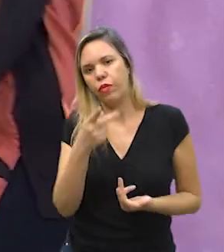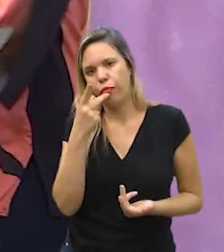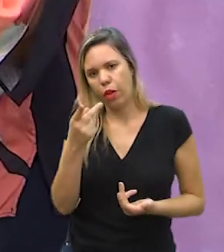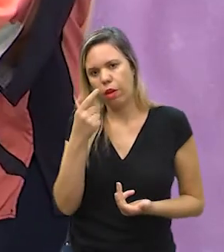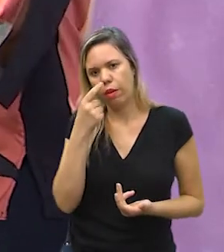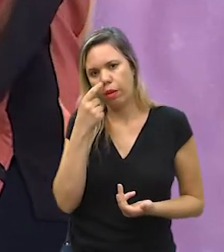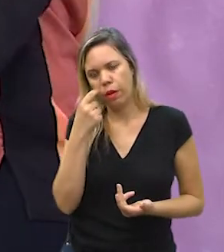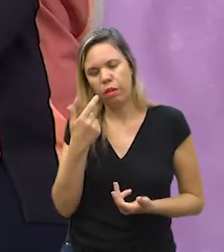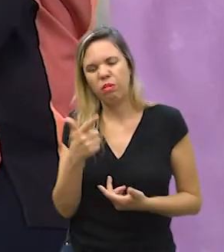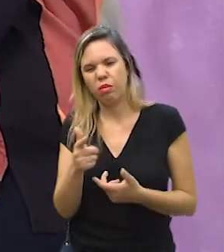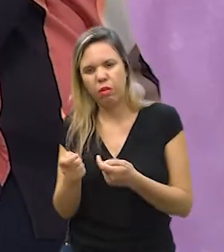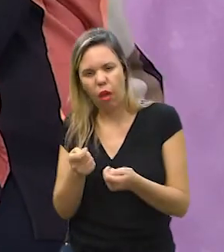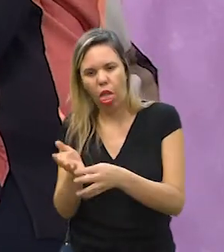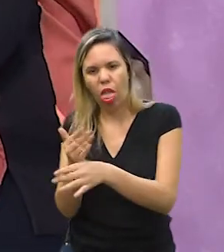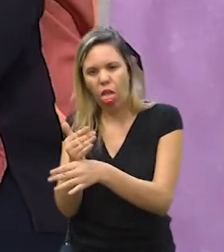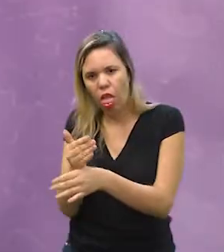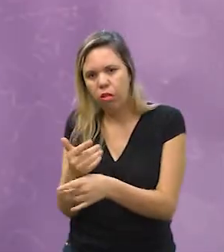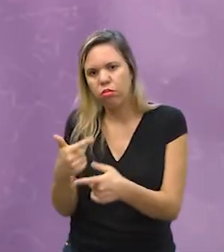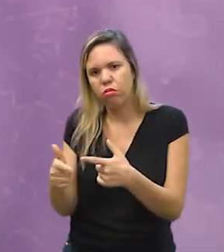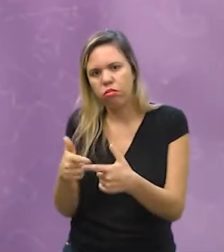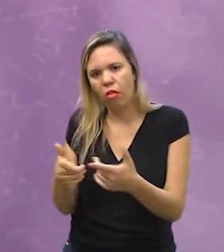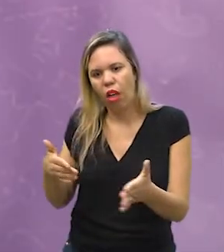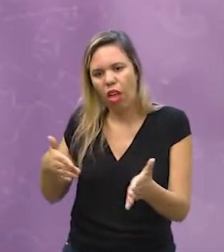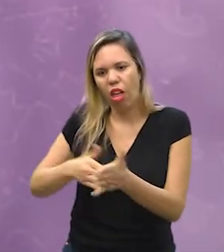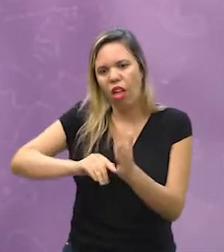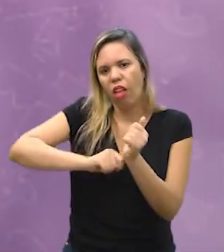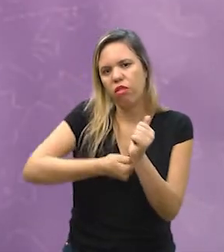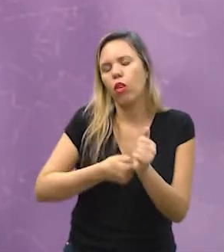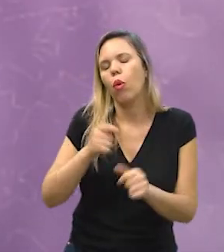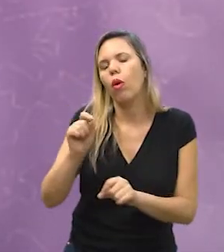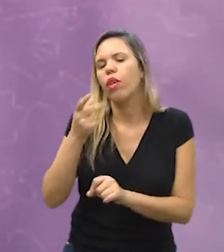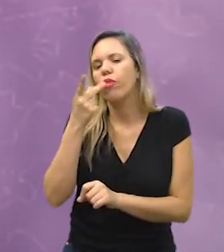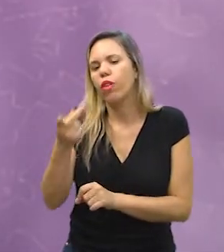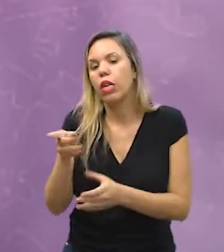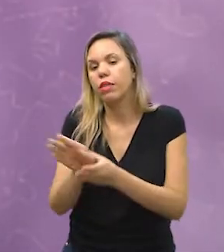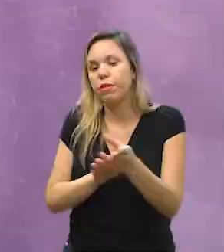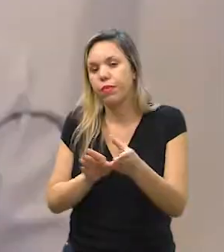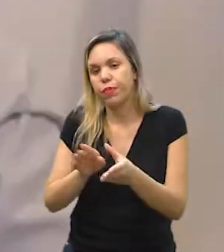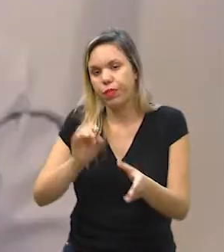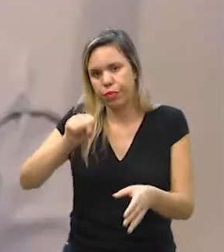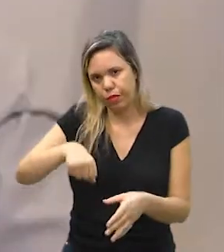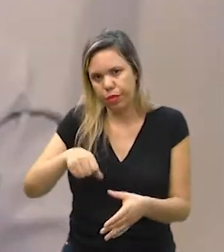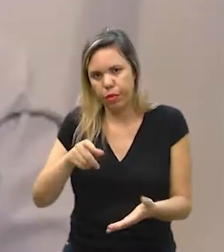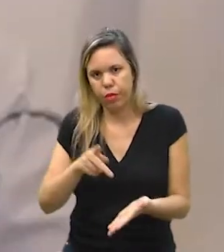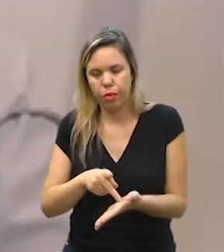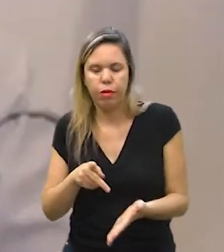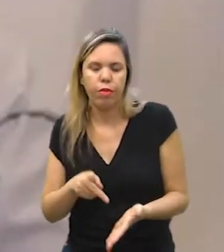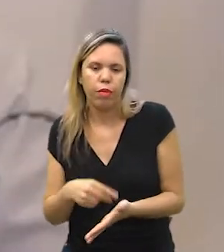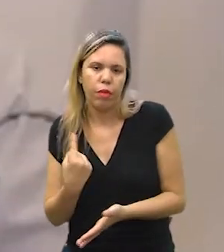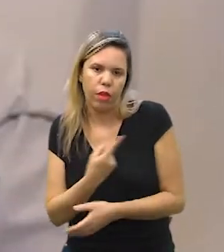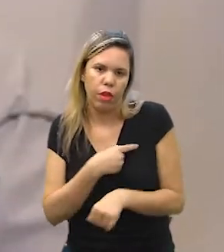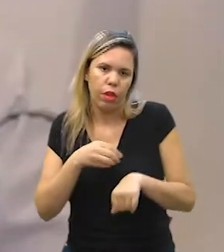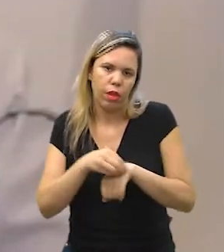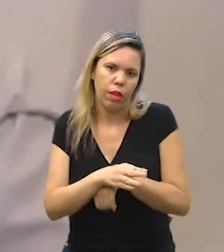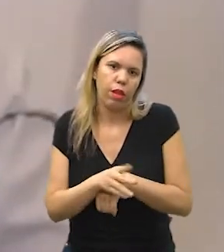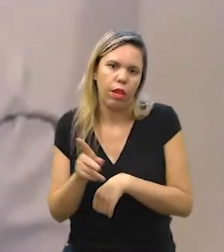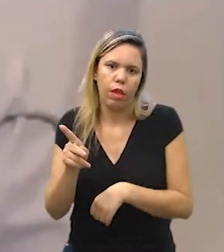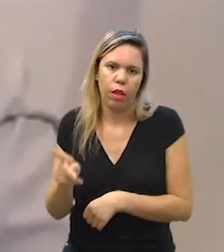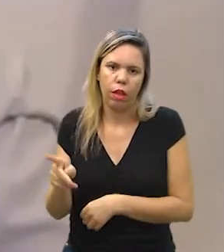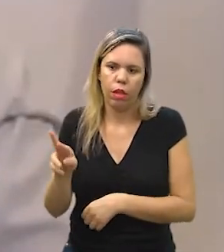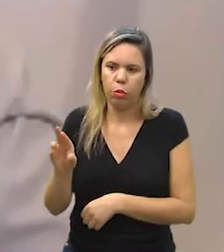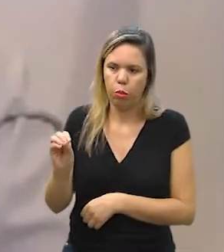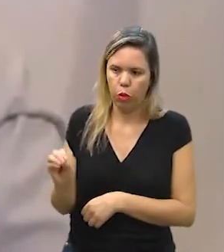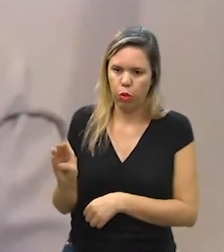pouco descompensado, o intestino desregulado, isso seria indicado, então? Sim, a gente indica probiótico em